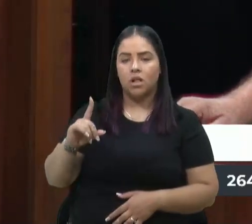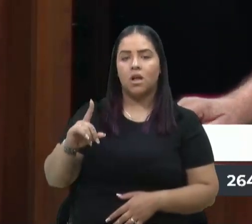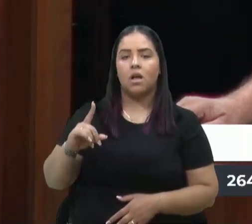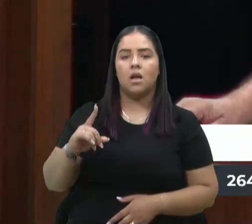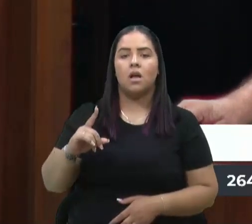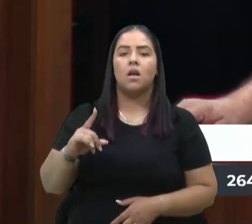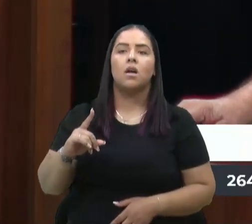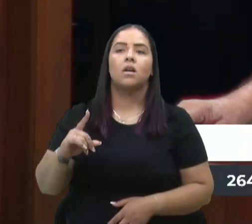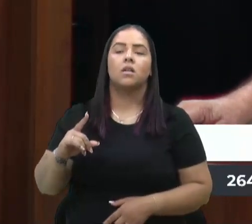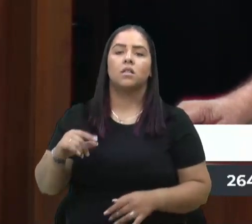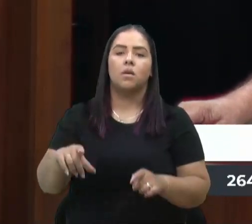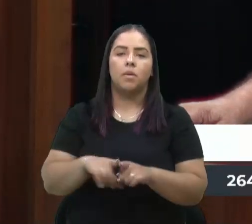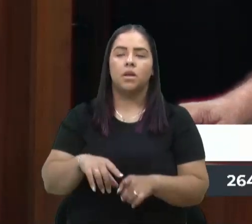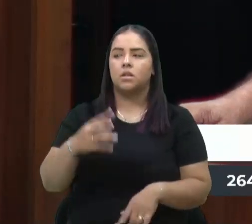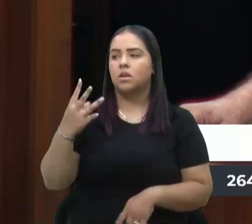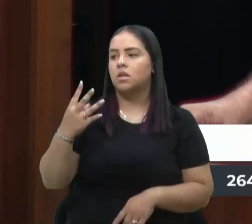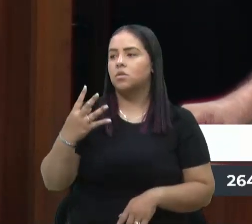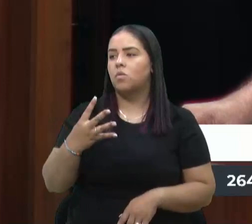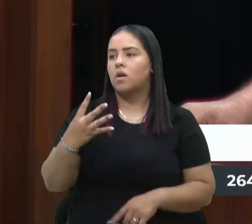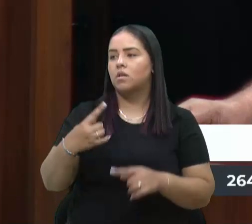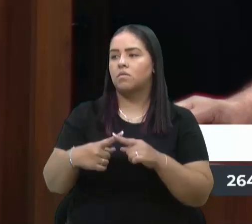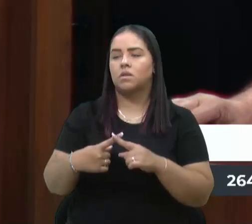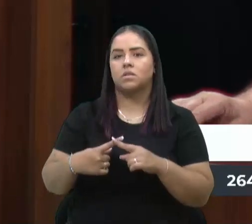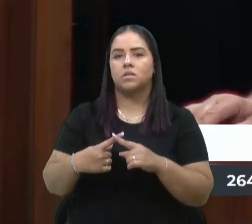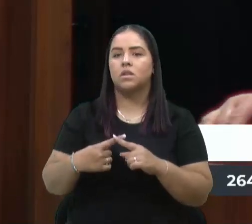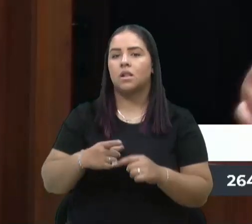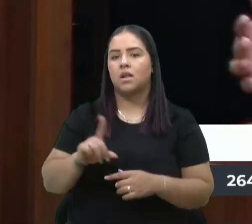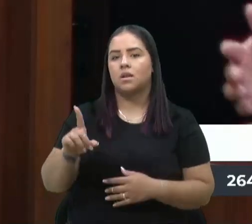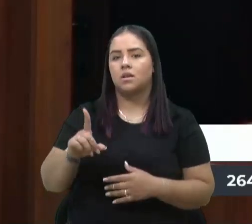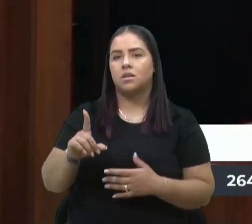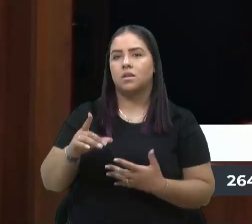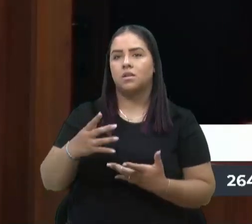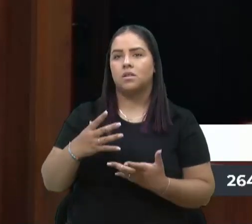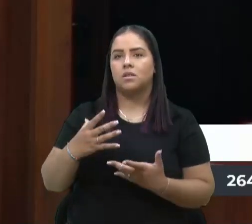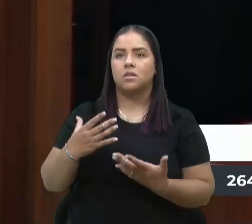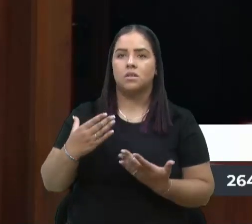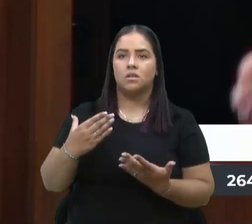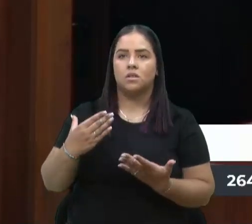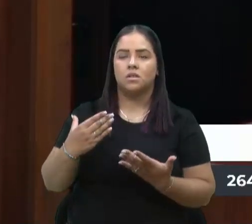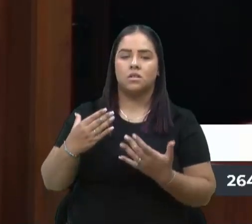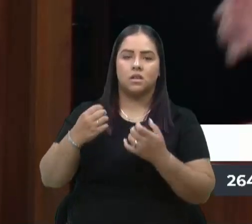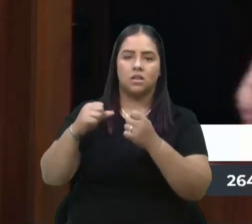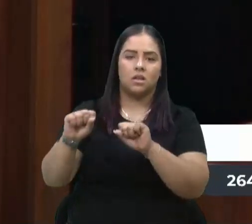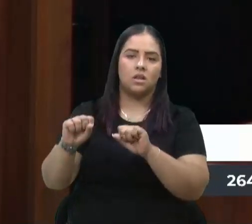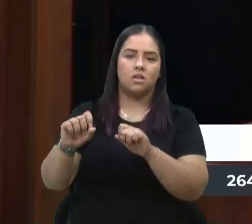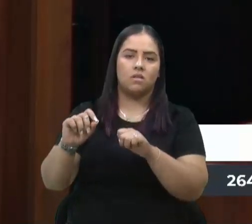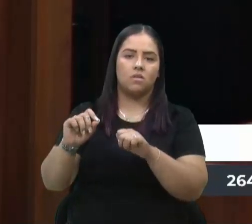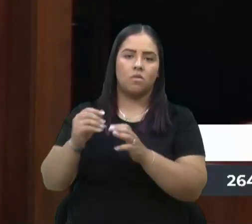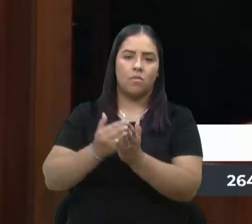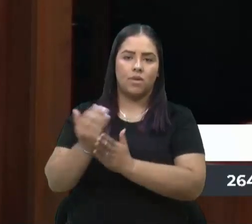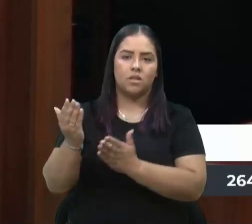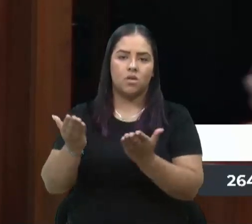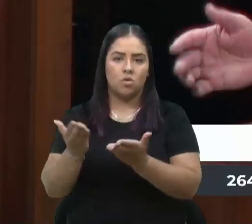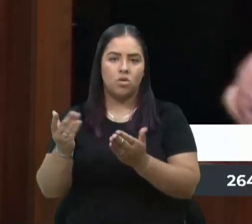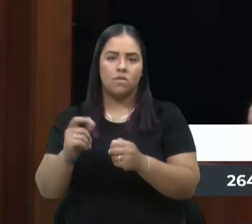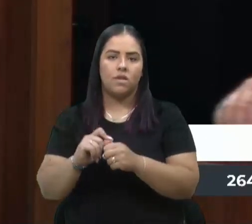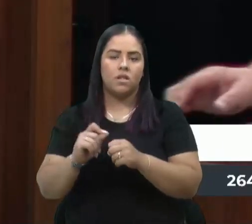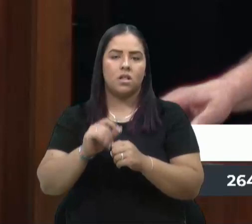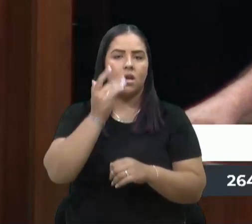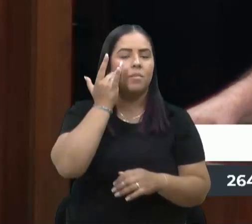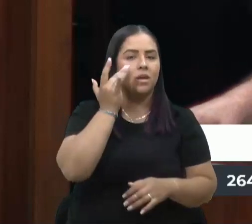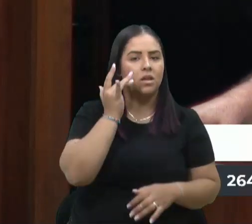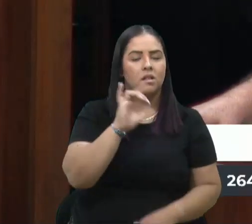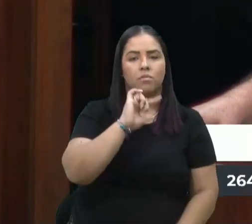Nós tivemos ali mais 3, 4 vezes na secretaria. Assim, e dizendo, ó, começa hoje, faz amanhã. Primeiro era